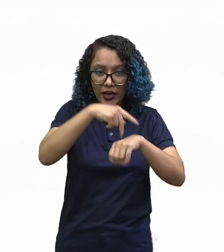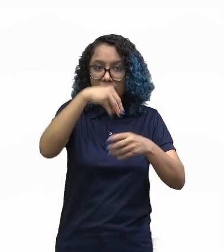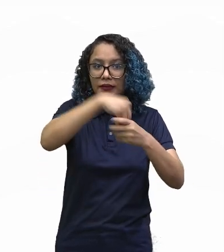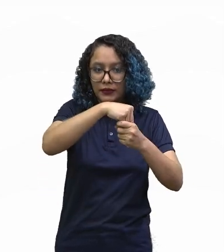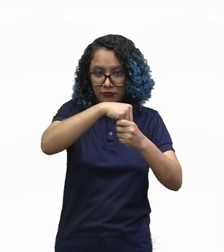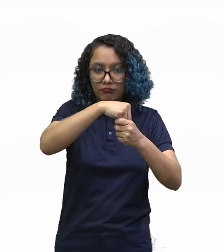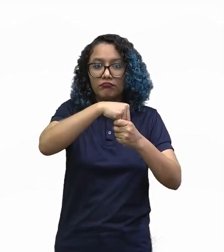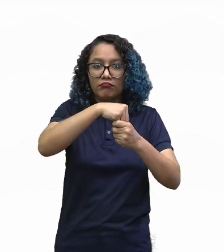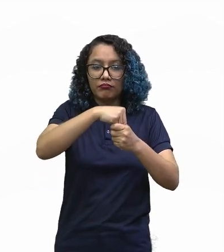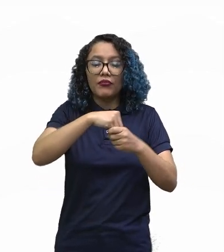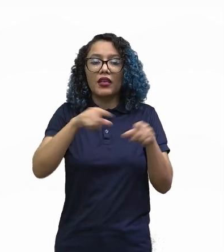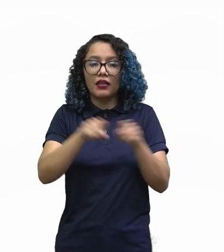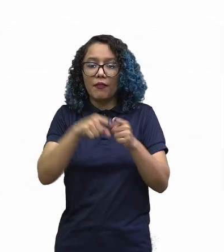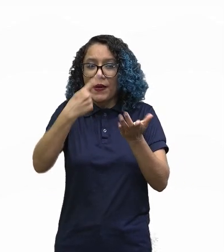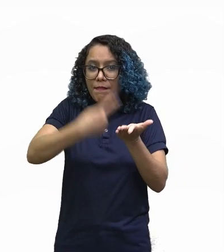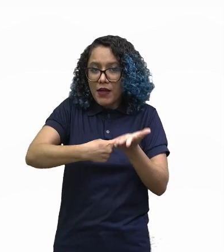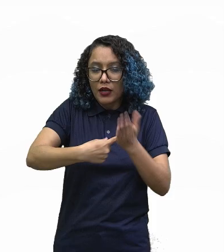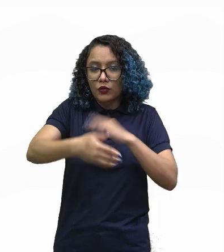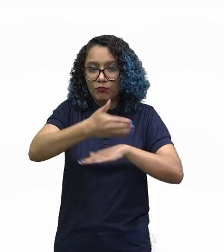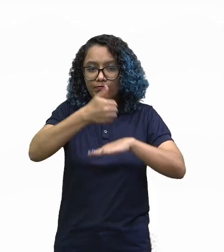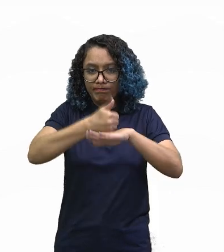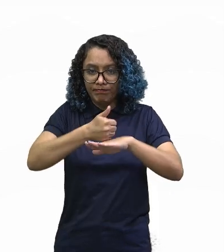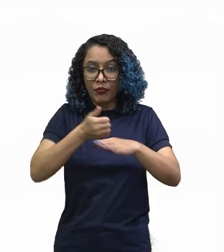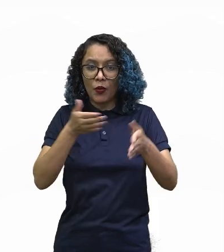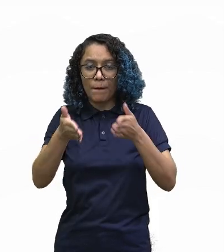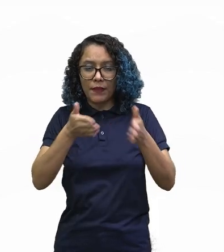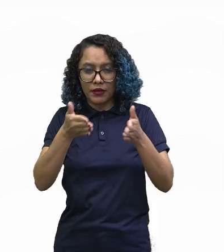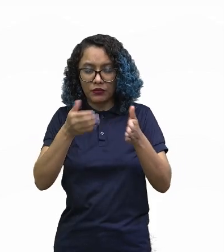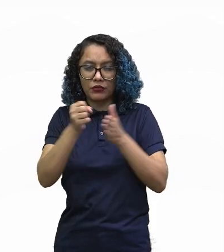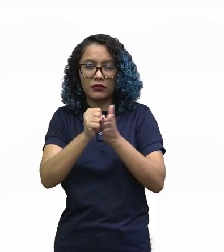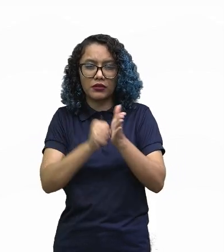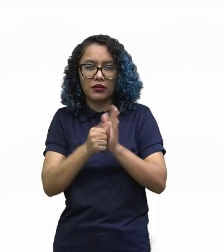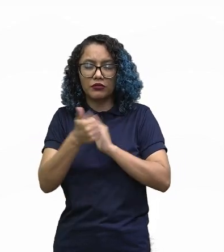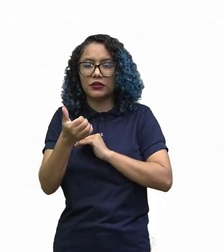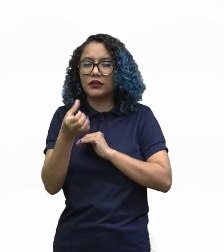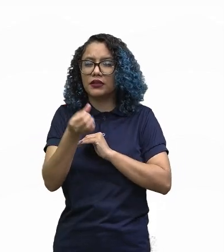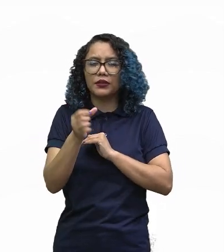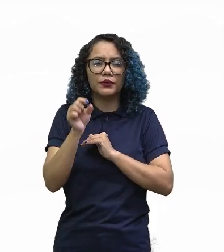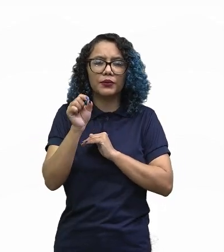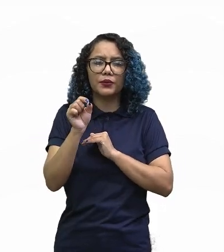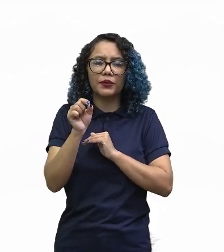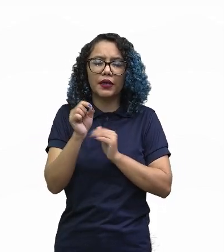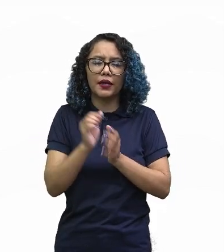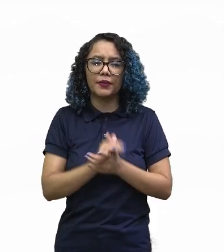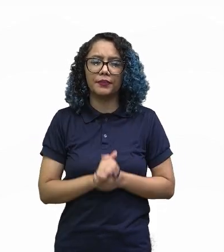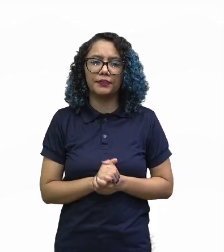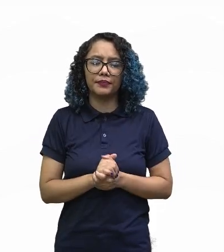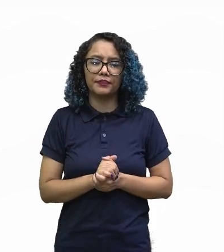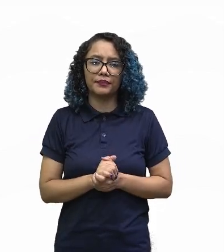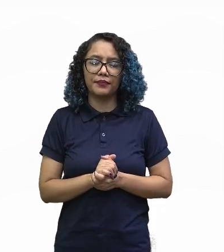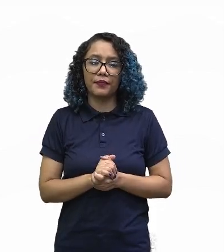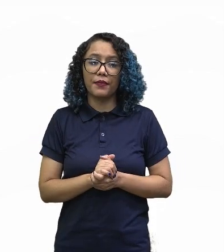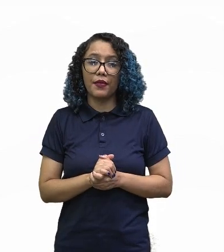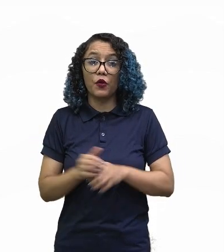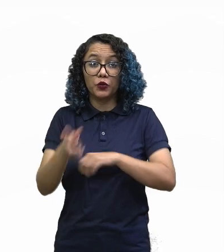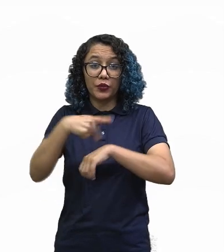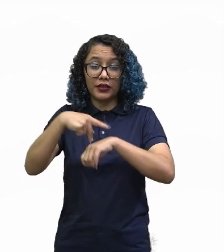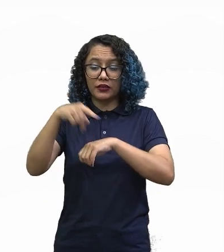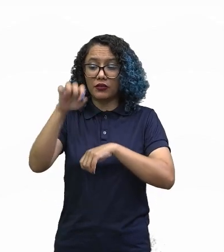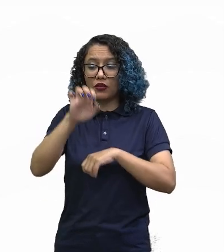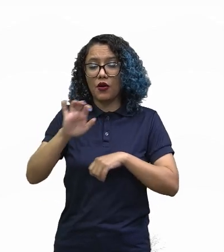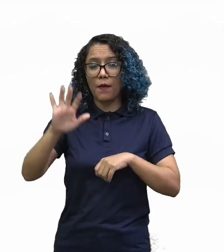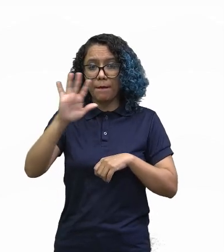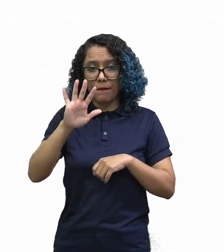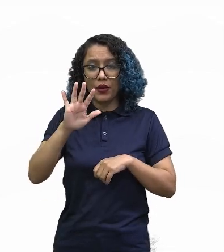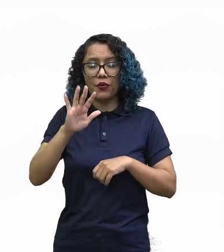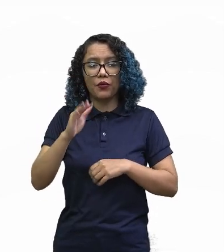coloniais, a gente está falando de um período ali no século XVI, sobretudo, em que as potências europeias estão em